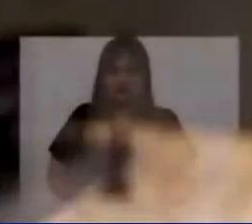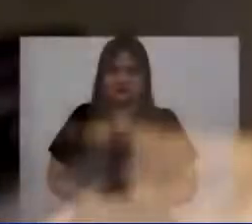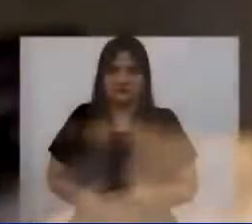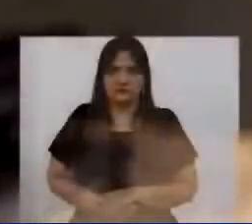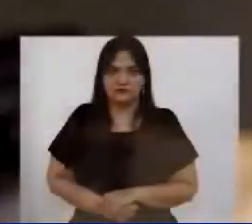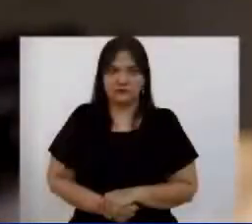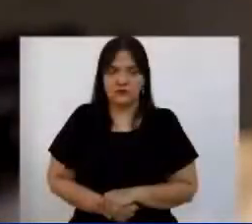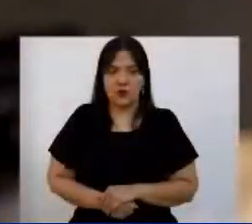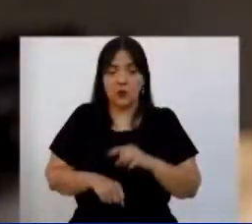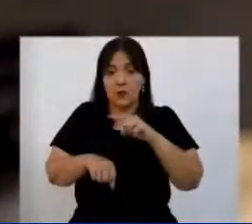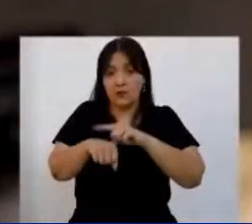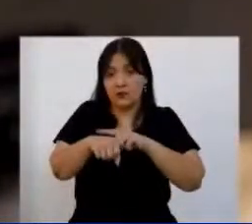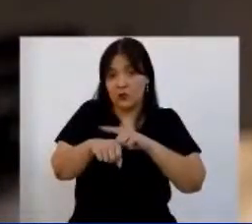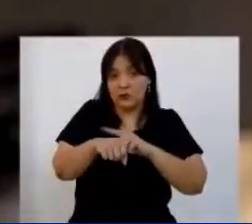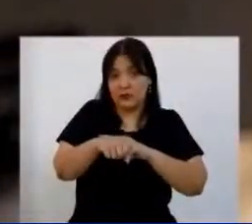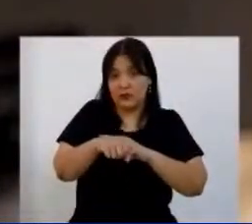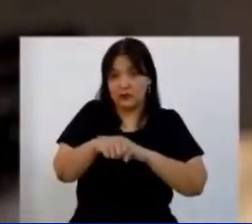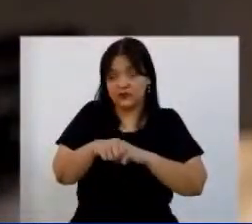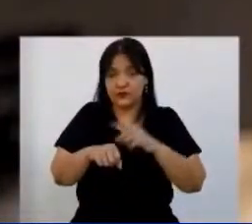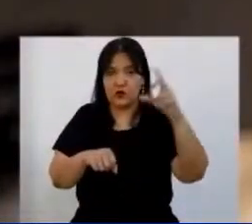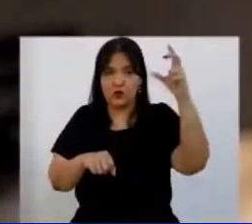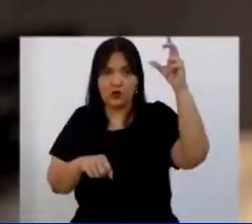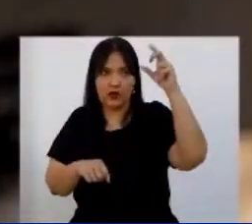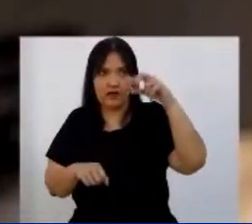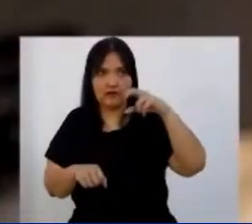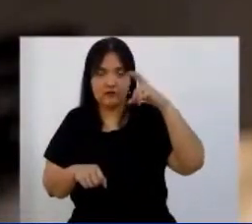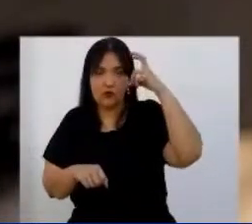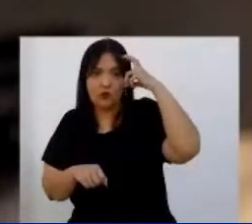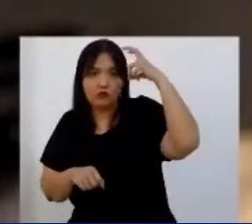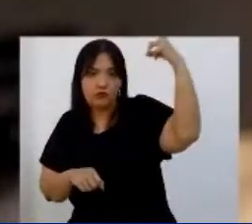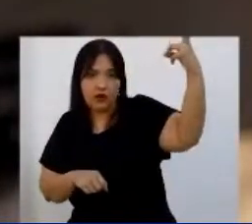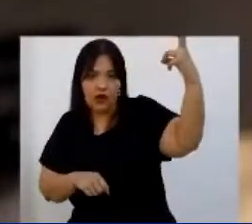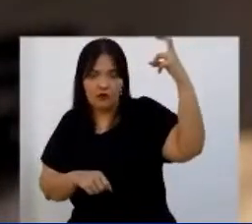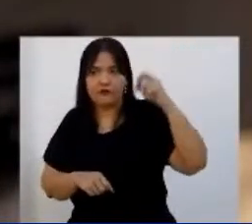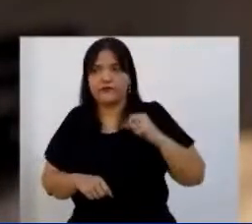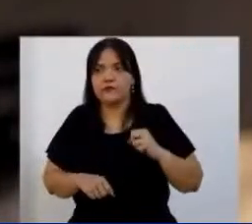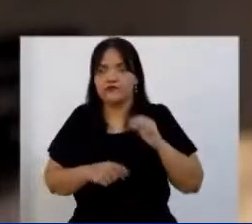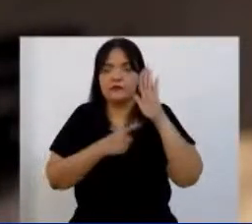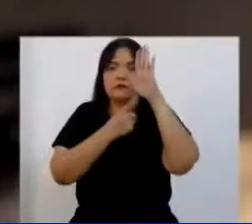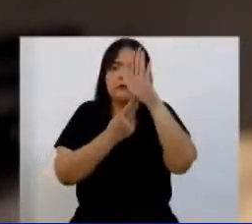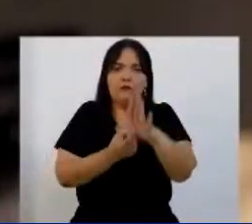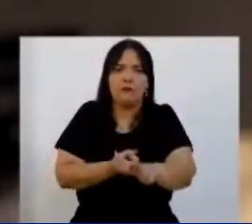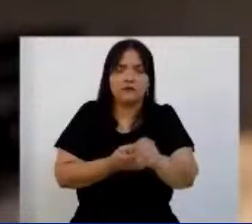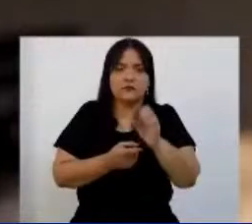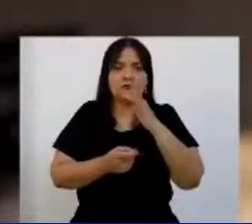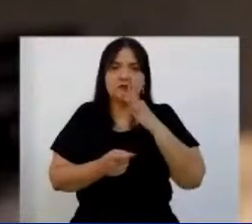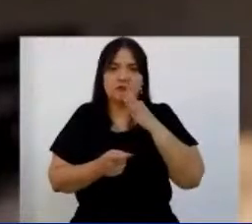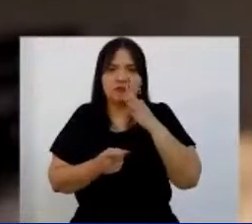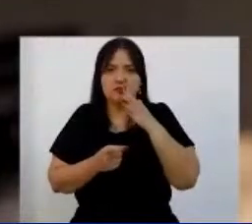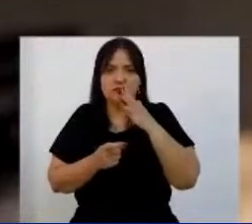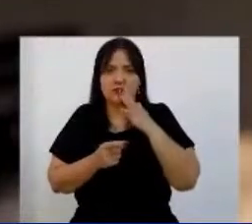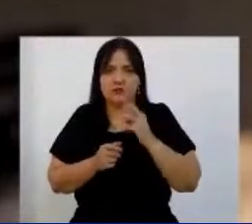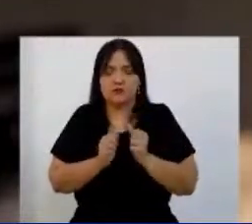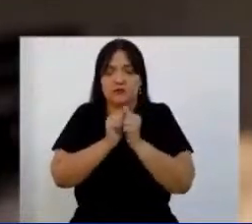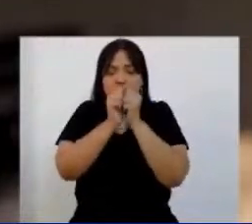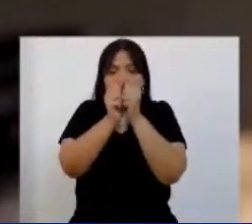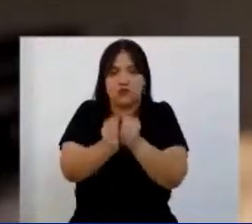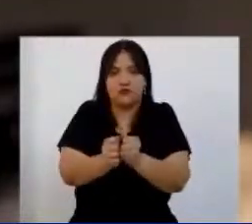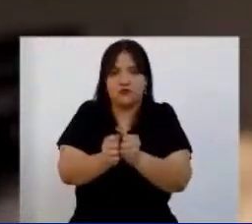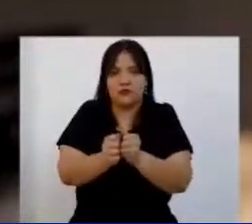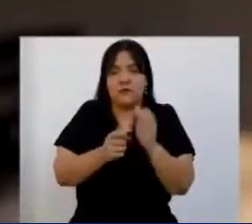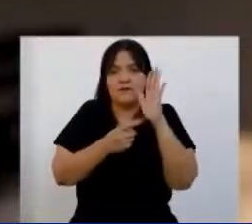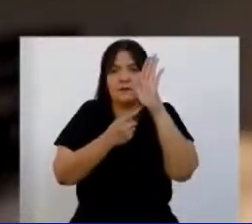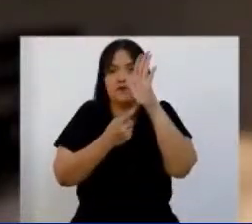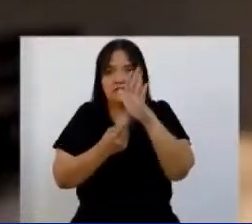A sessão cultural no simpósio, ela vem para agregar e produzir conhecimento. Ela promove